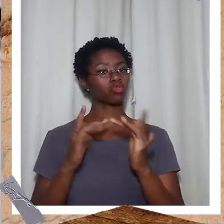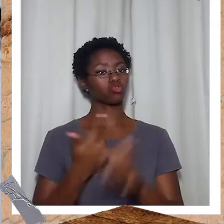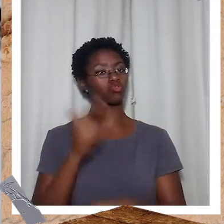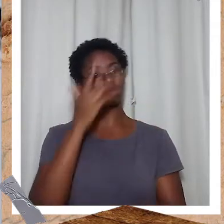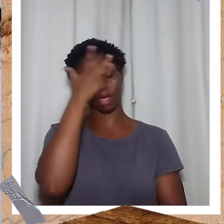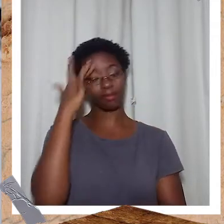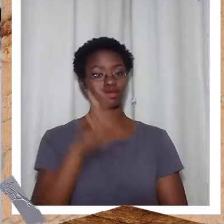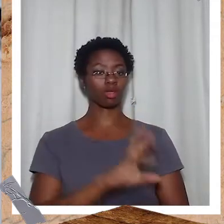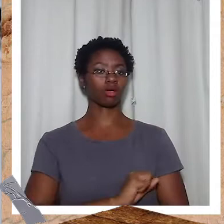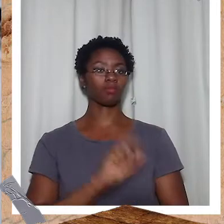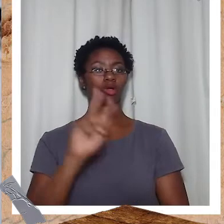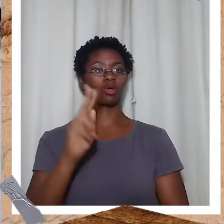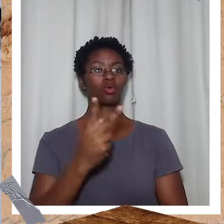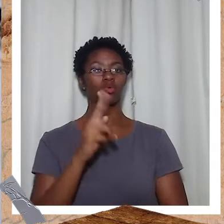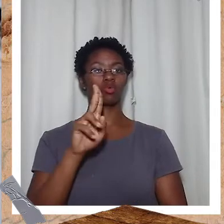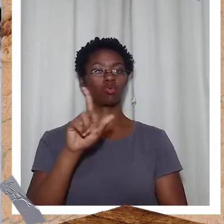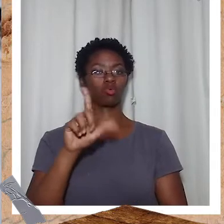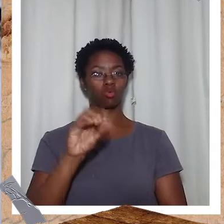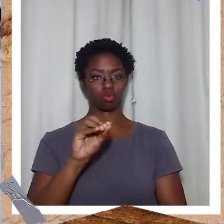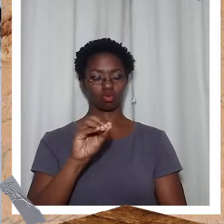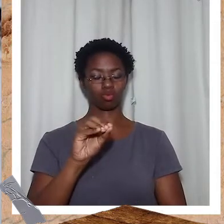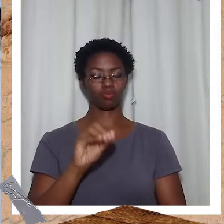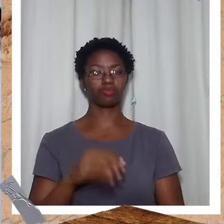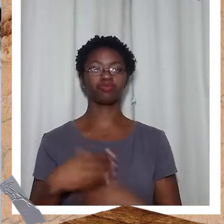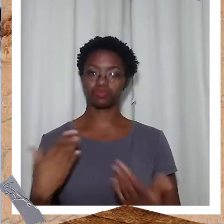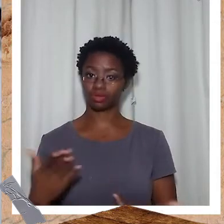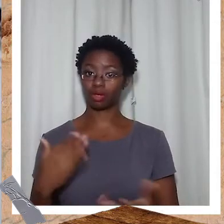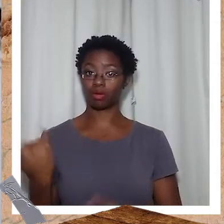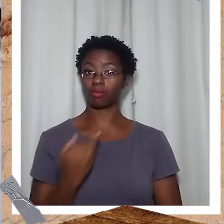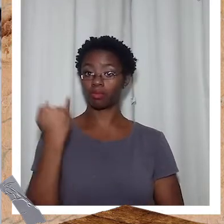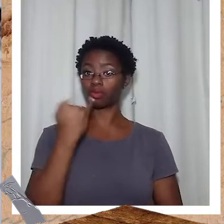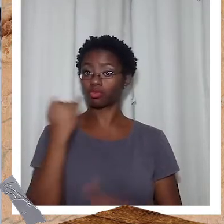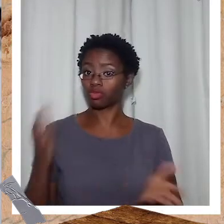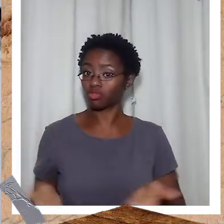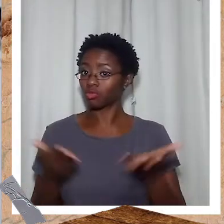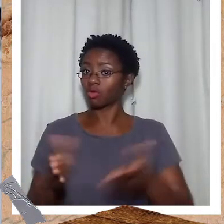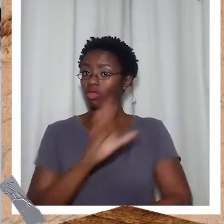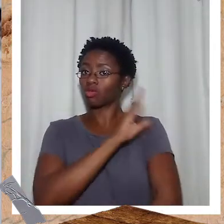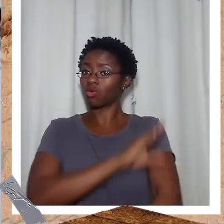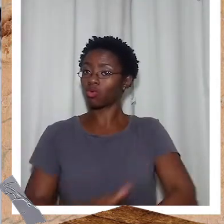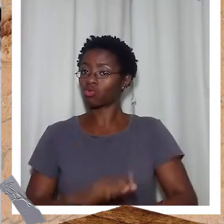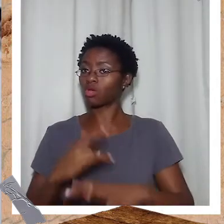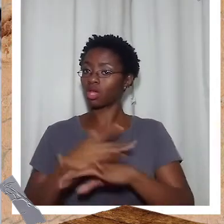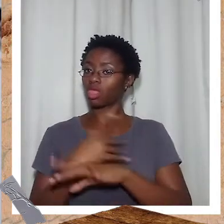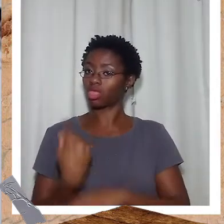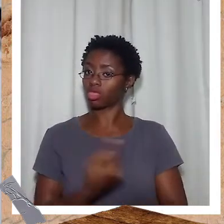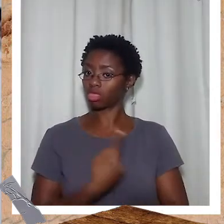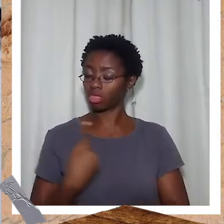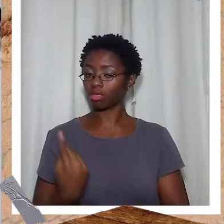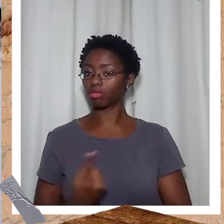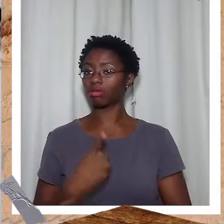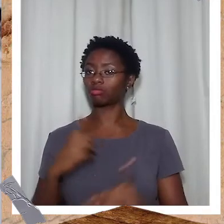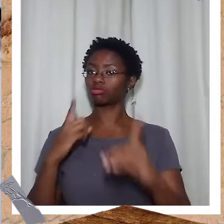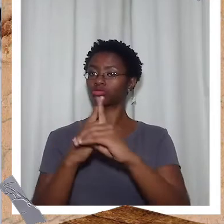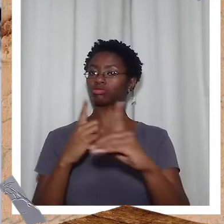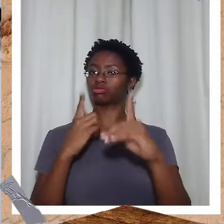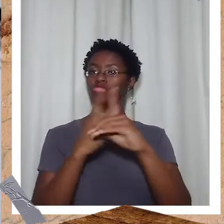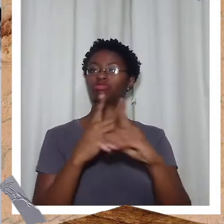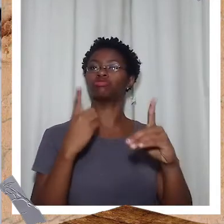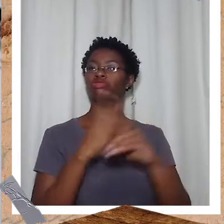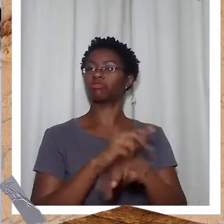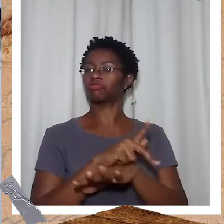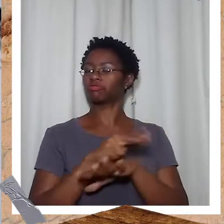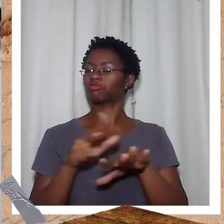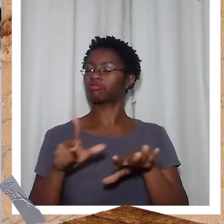querida, que é o Hugo Oliveira, um importante fazedor de cultura da nossa cidade, com o qual já nos encontramos